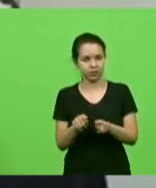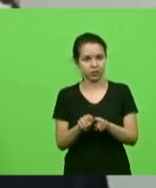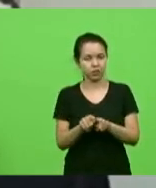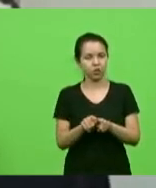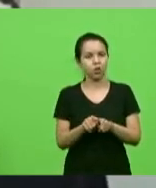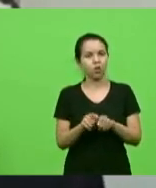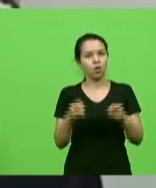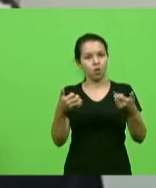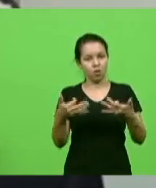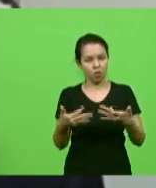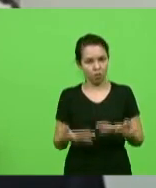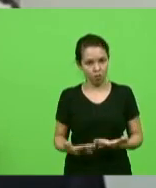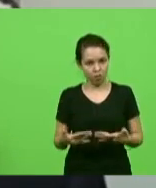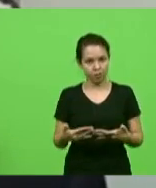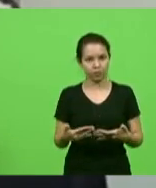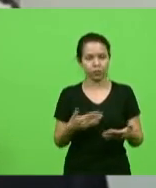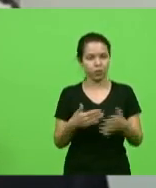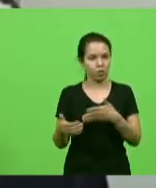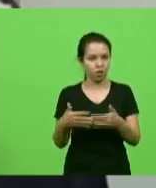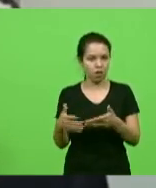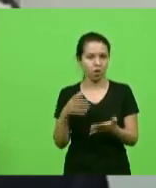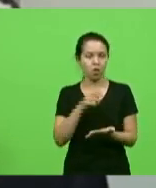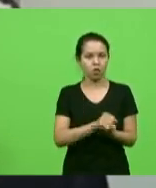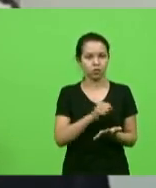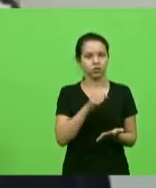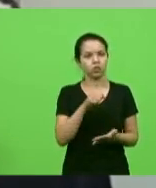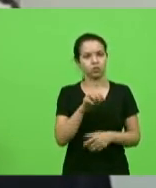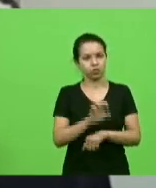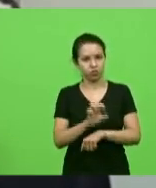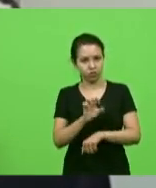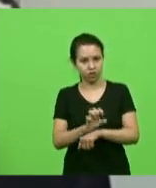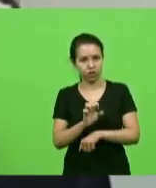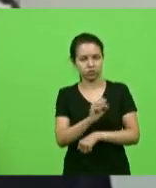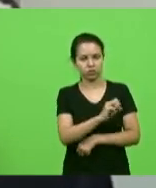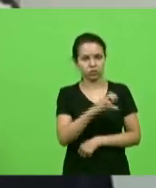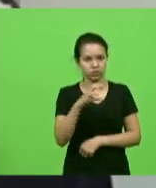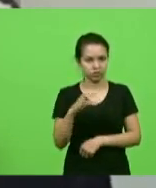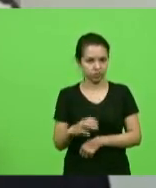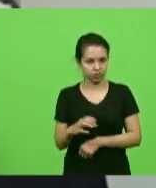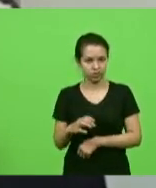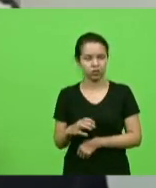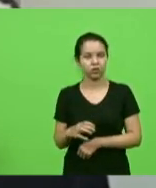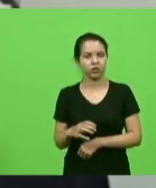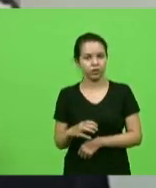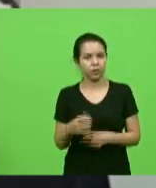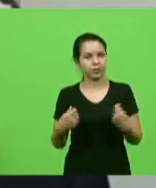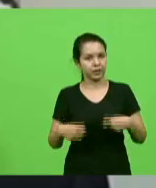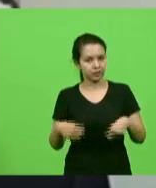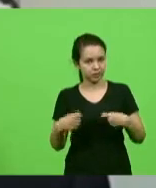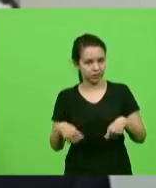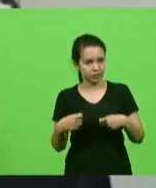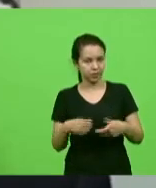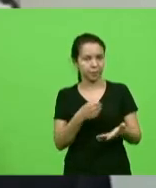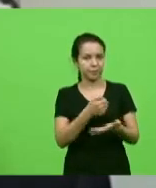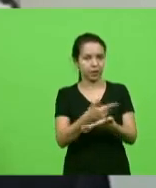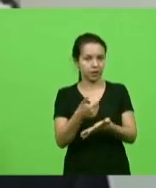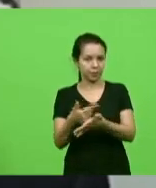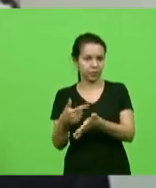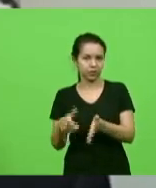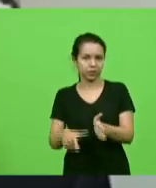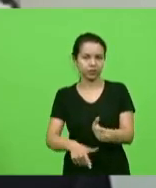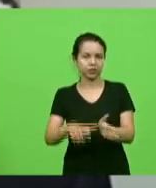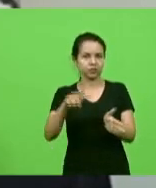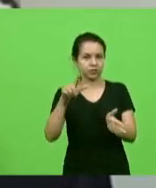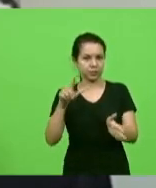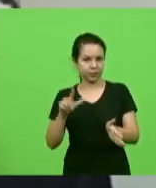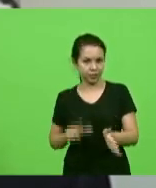de Controle externo e relação a quaisquer contratações no Estado de Santa Catarina que viessem a demandar pagamento antecipado